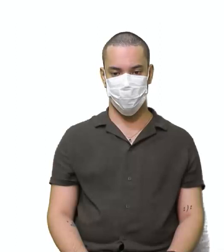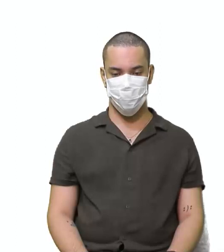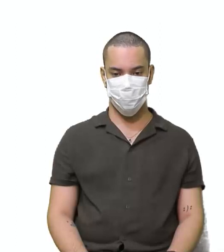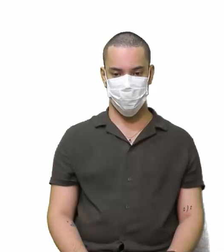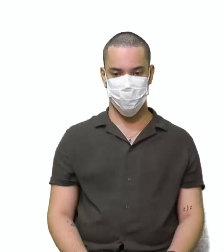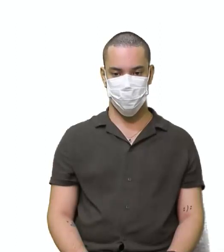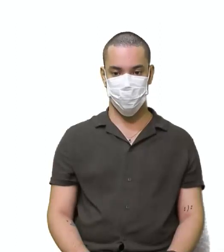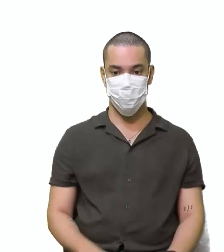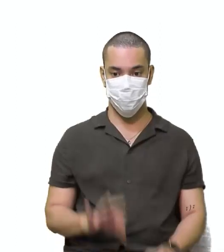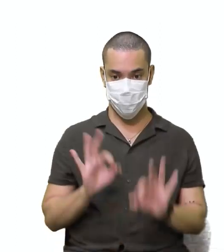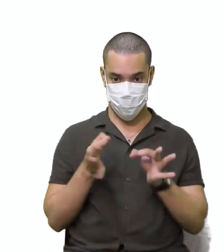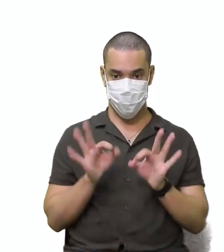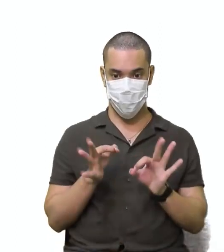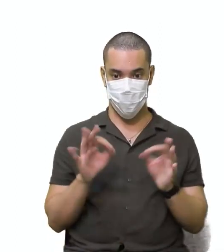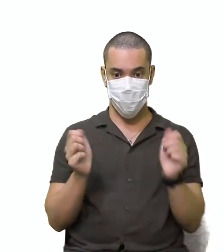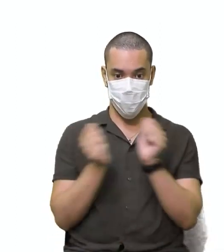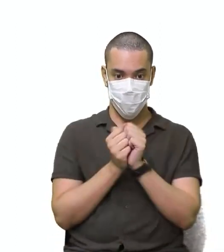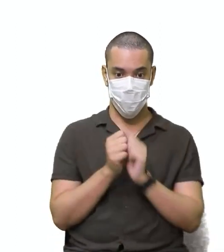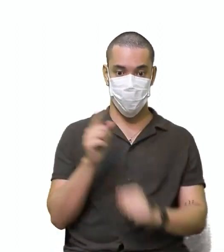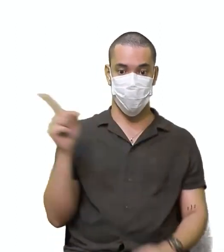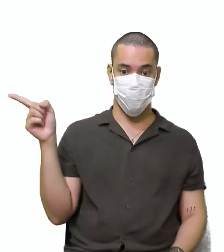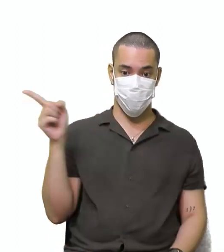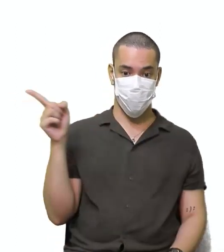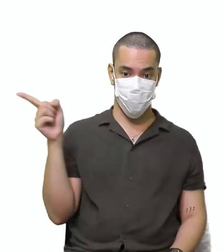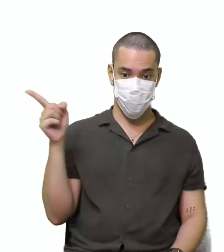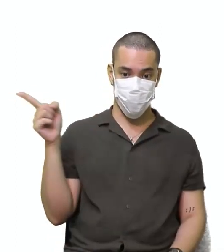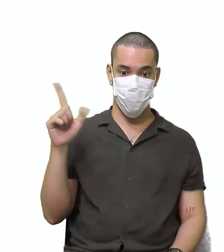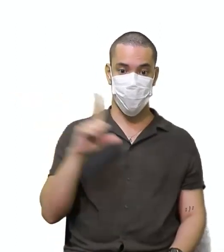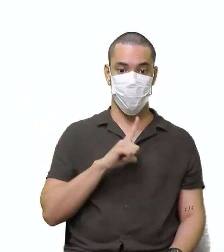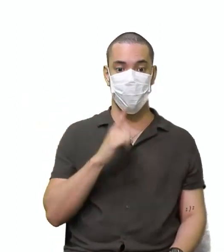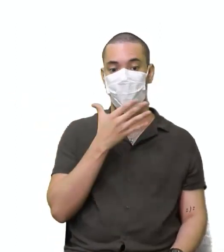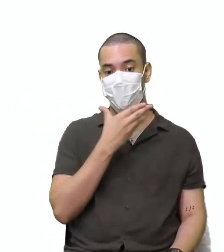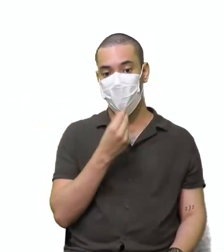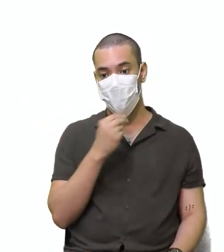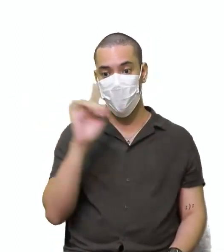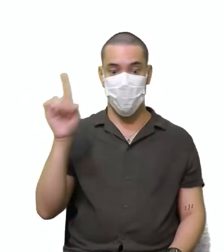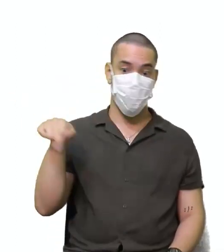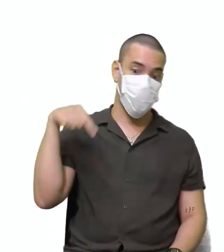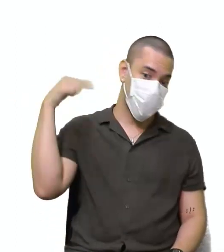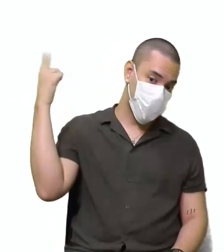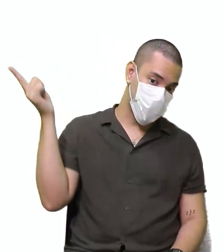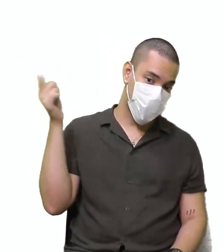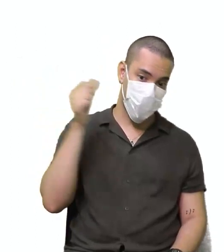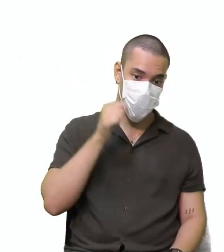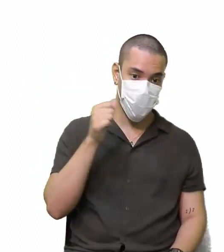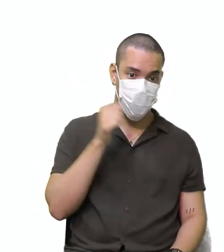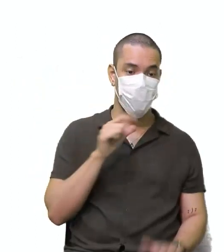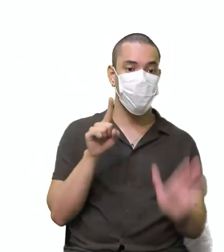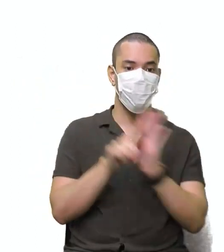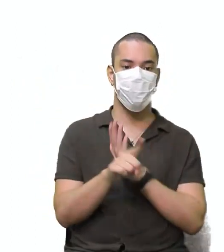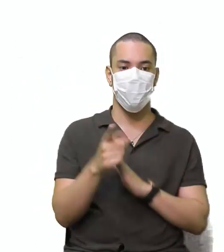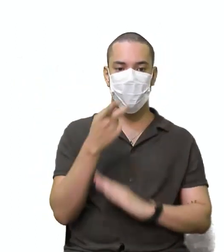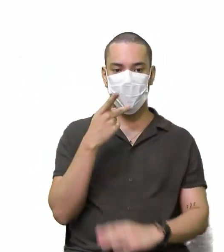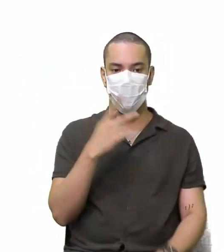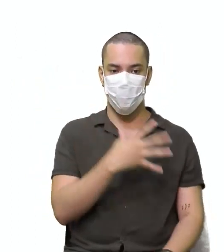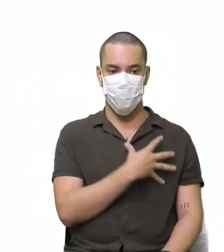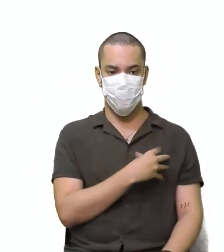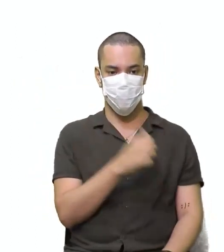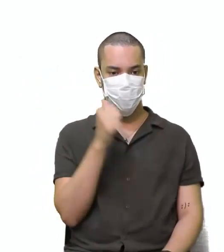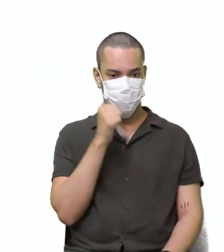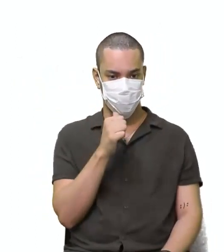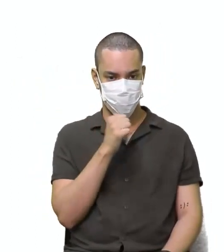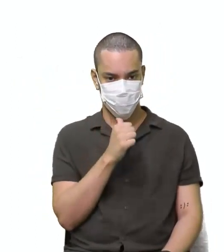XDzinho com o Y. Então aqui eu vou ter os homens e aqui eu vou ter as mulheres. A questão diz assim, filhas de